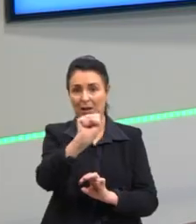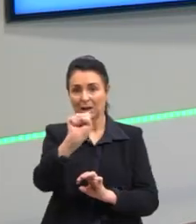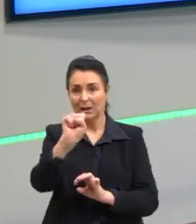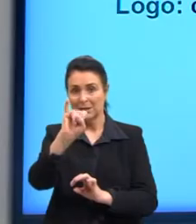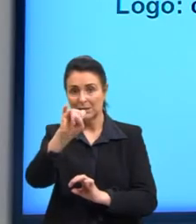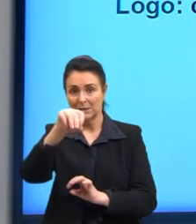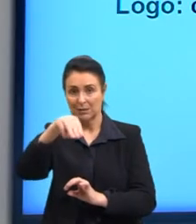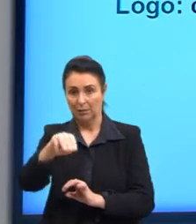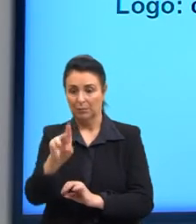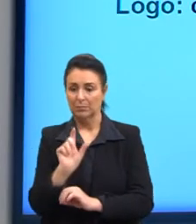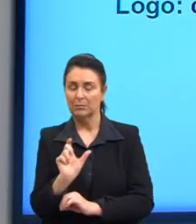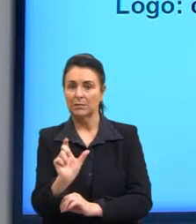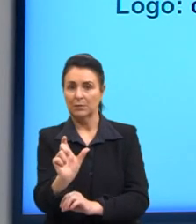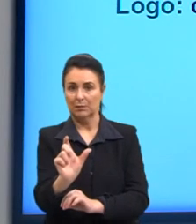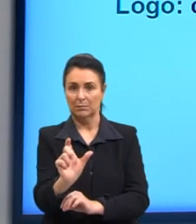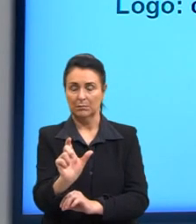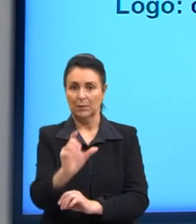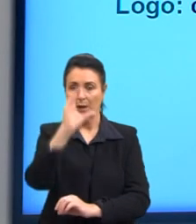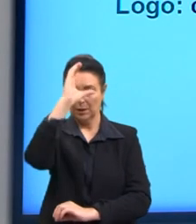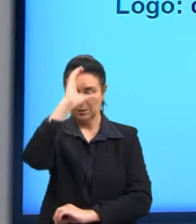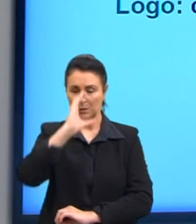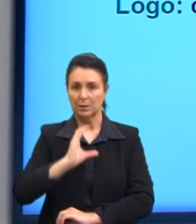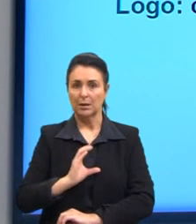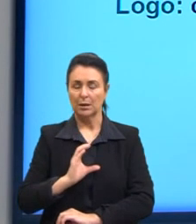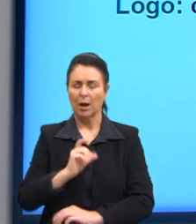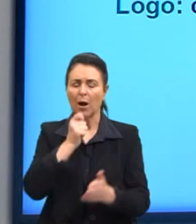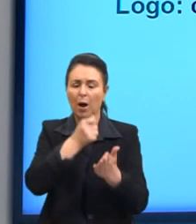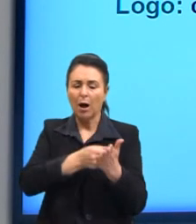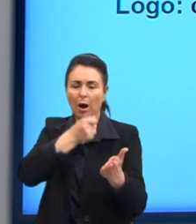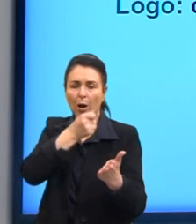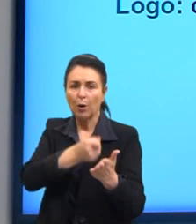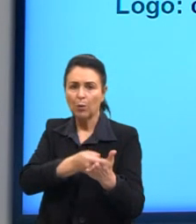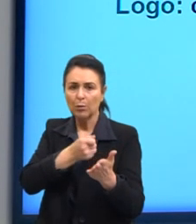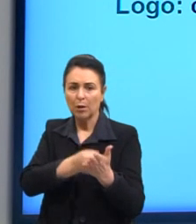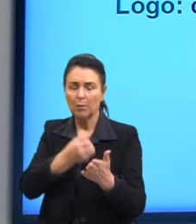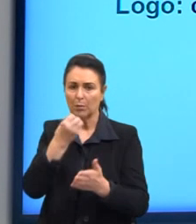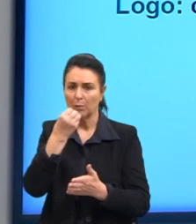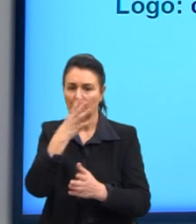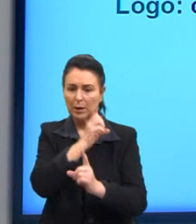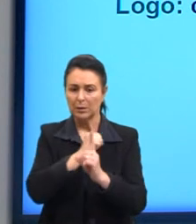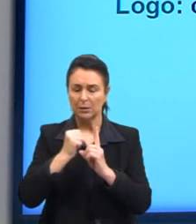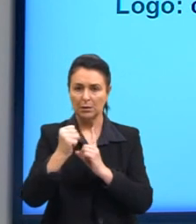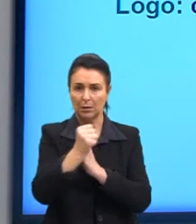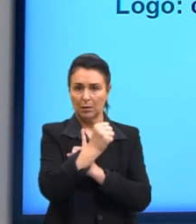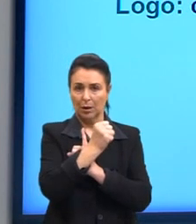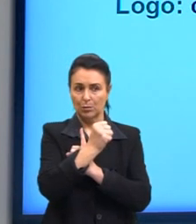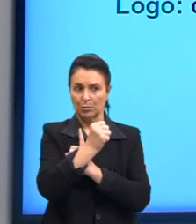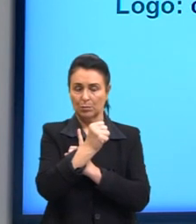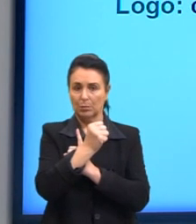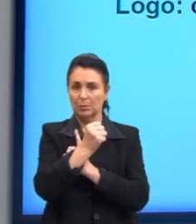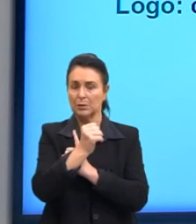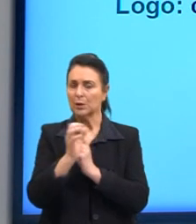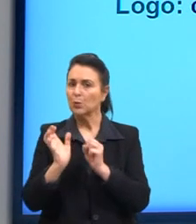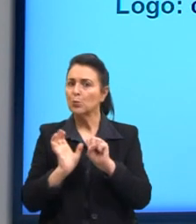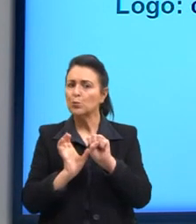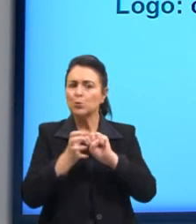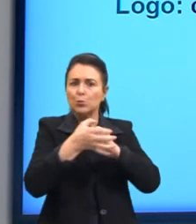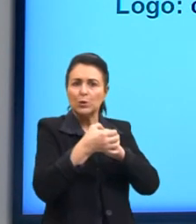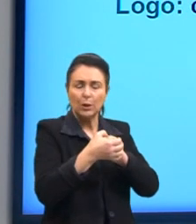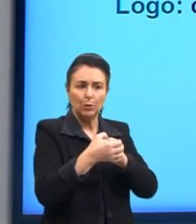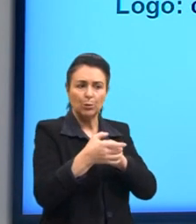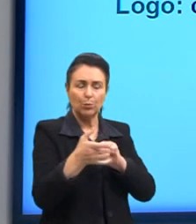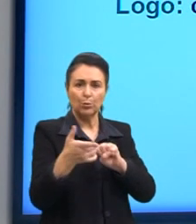sabendo que a cidadania consiste na luta pelo bem-estar social caso o sujeitos não